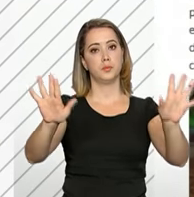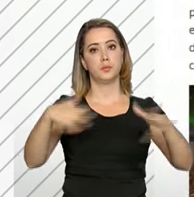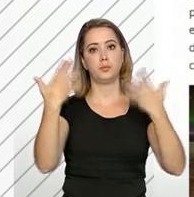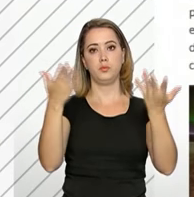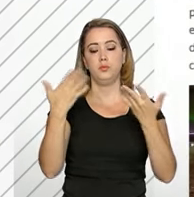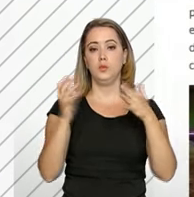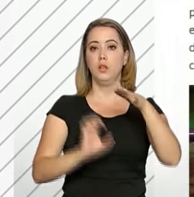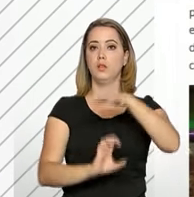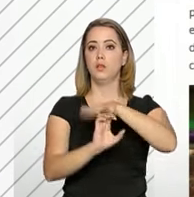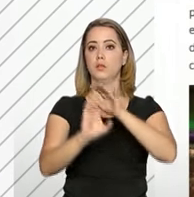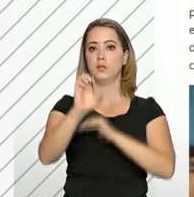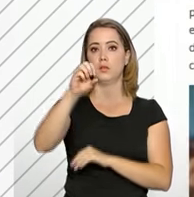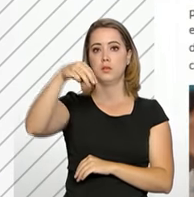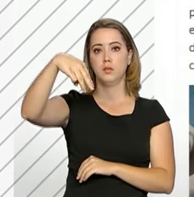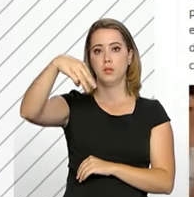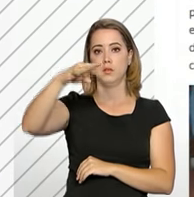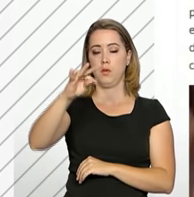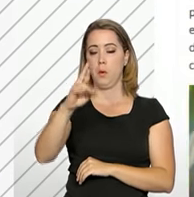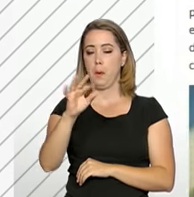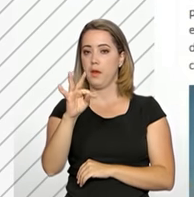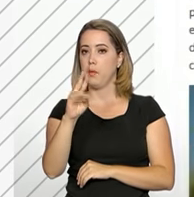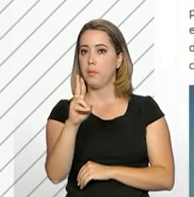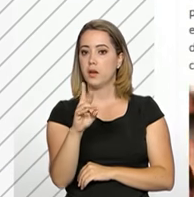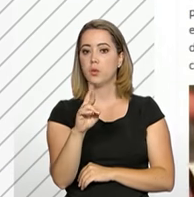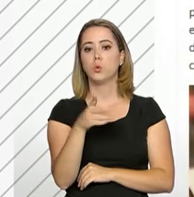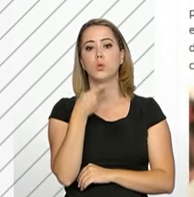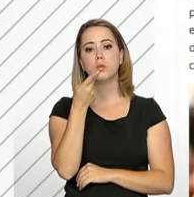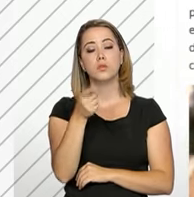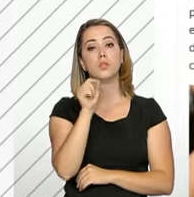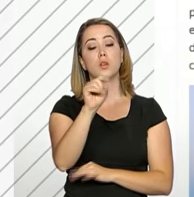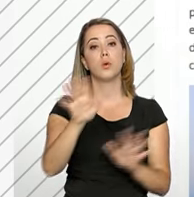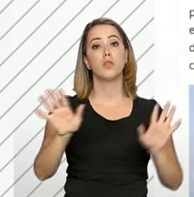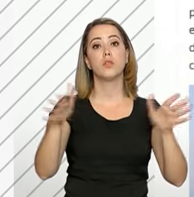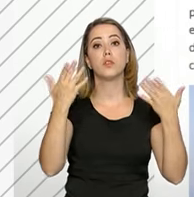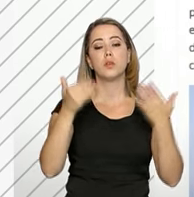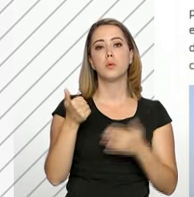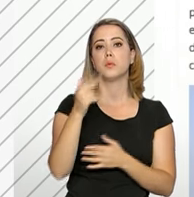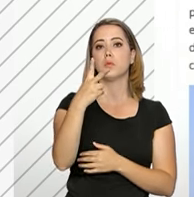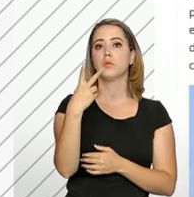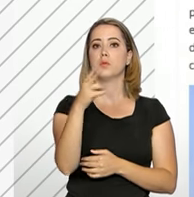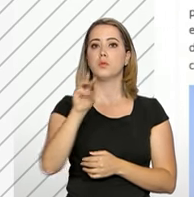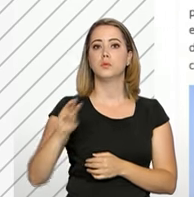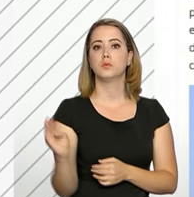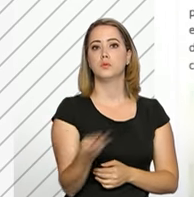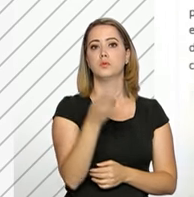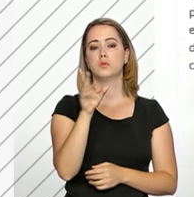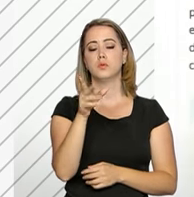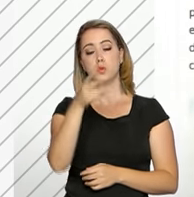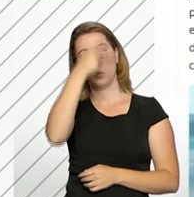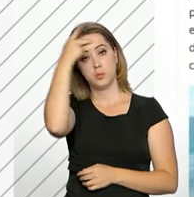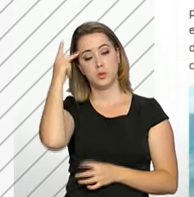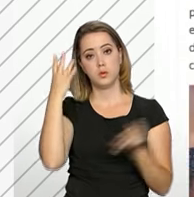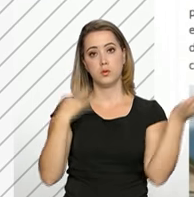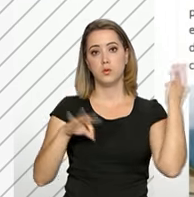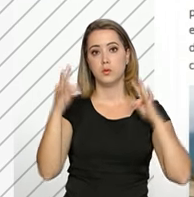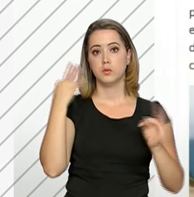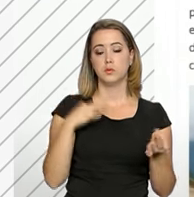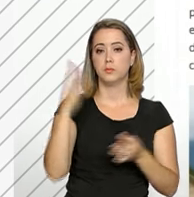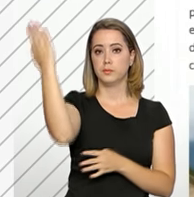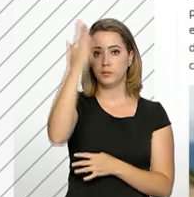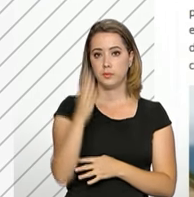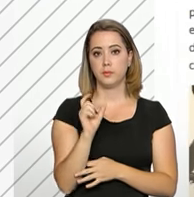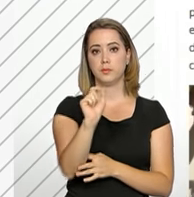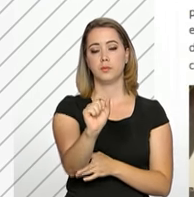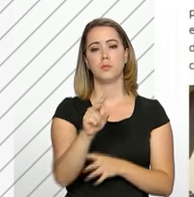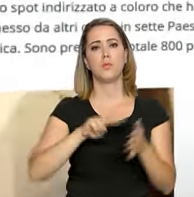bratu a campanha Foca no verão quando são esper mais de 2 milhões de estrangeiros visitando o